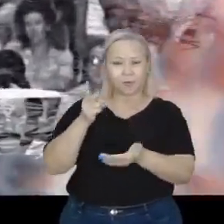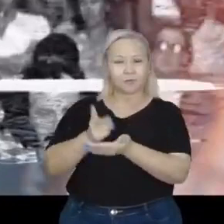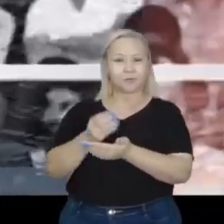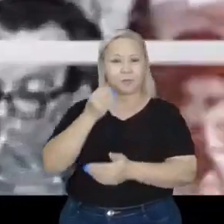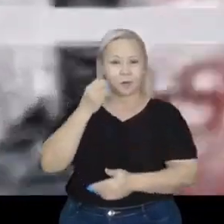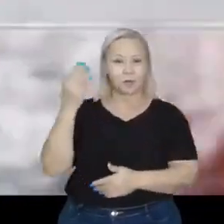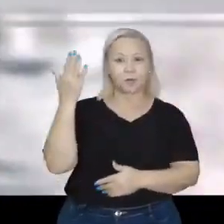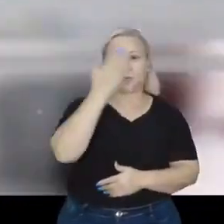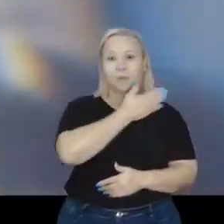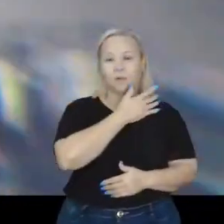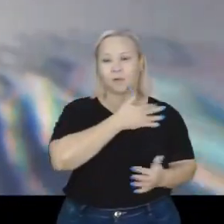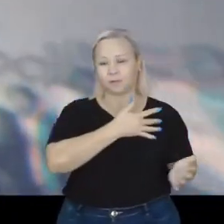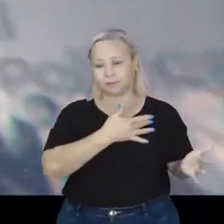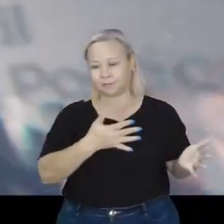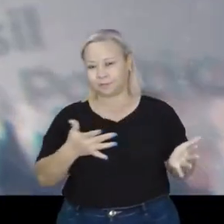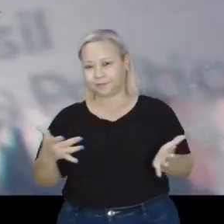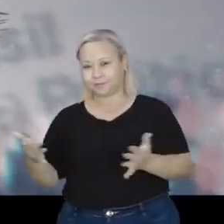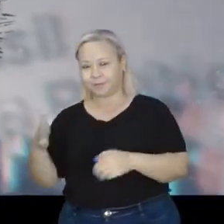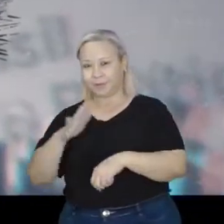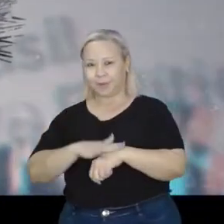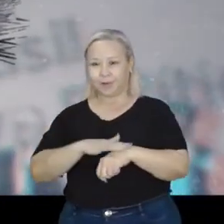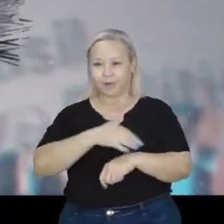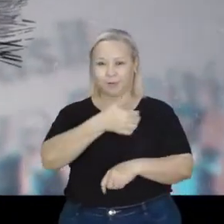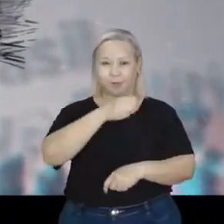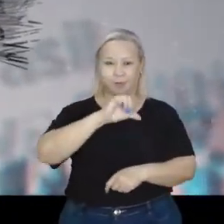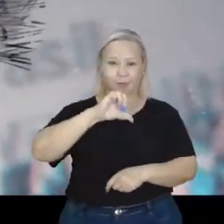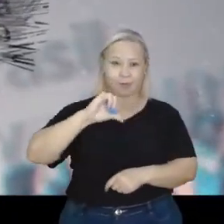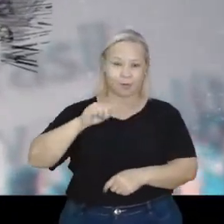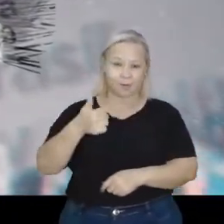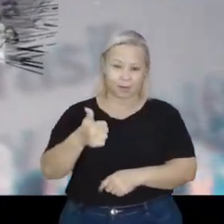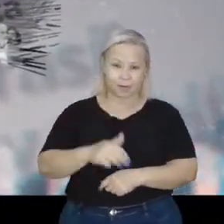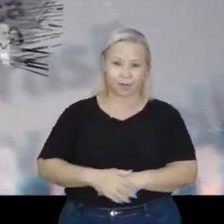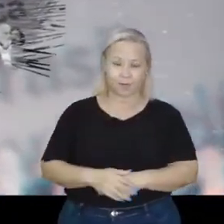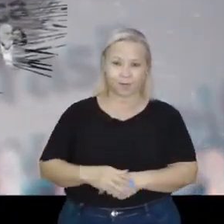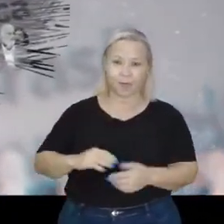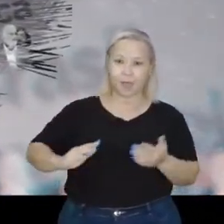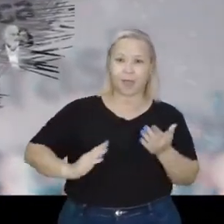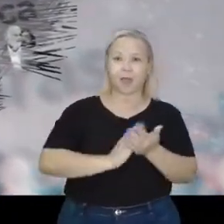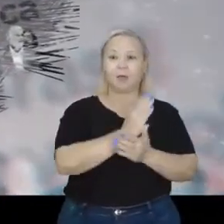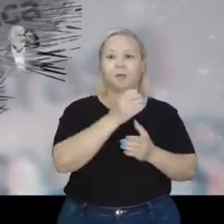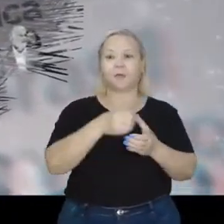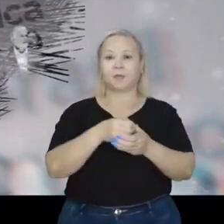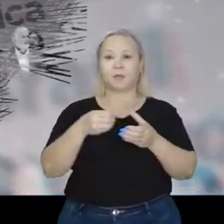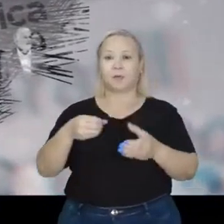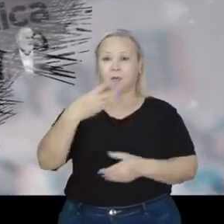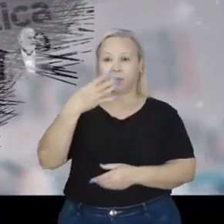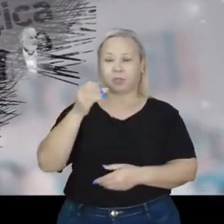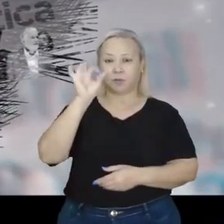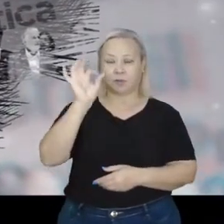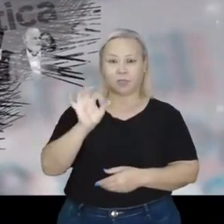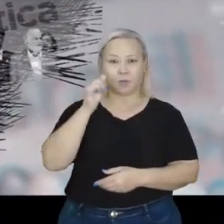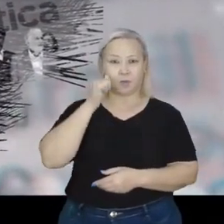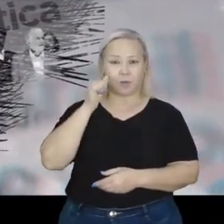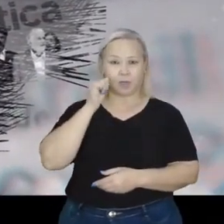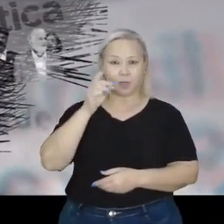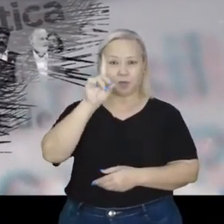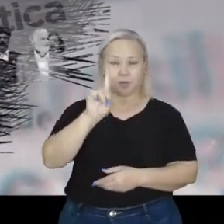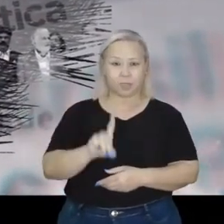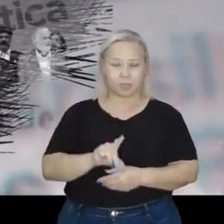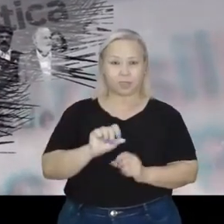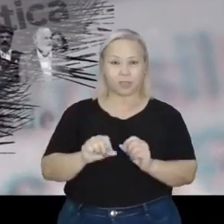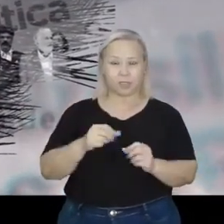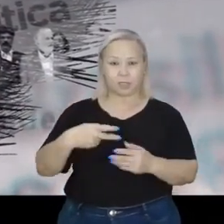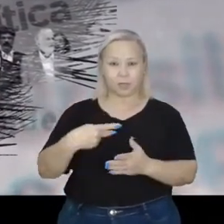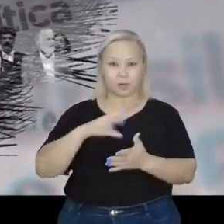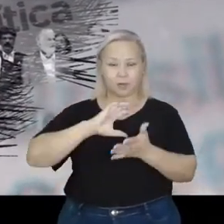comprovando com o passar do tempo. Em 1991, aprovou a cota de 30% para mulheres em sua direção e foi o